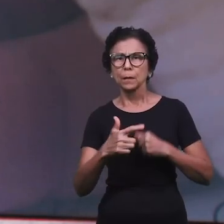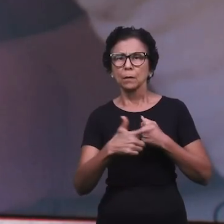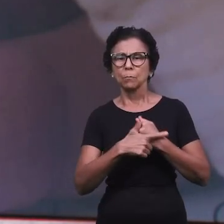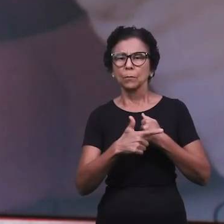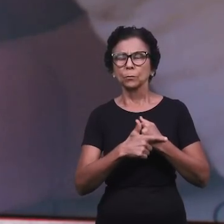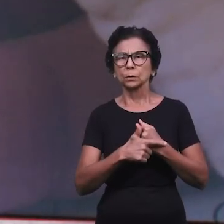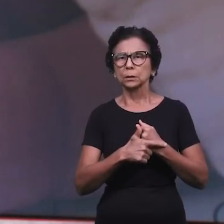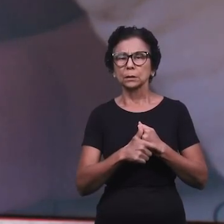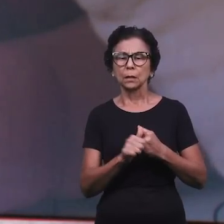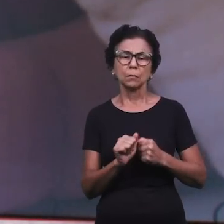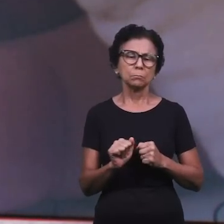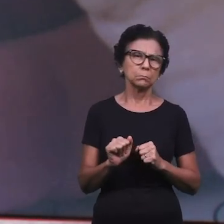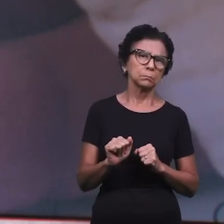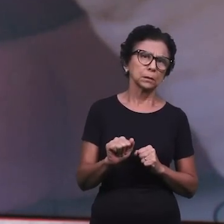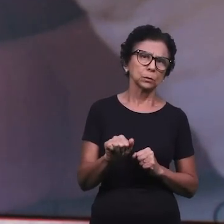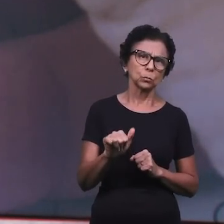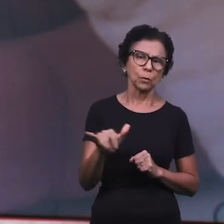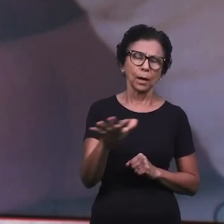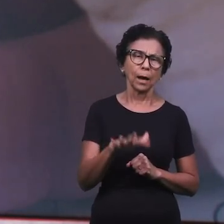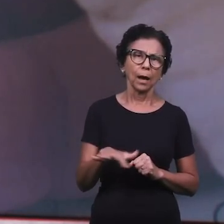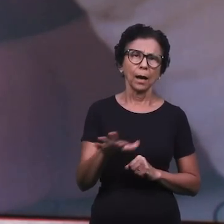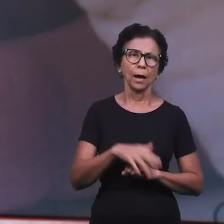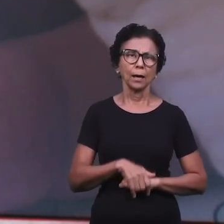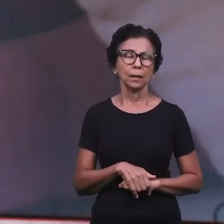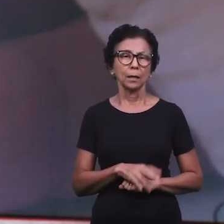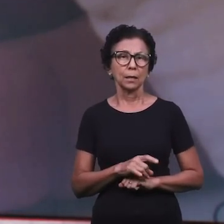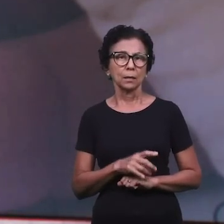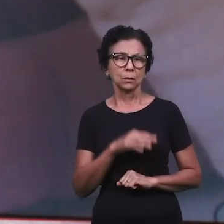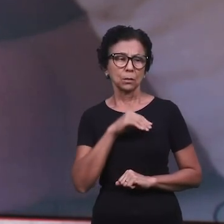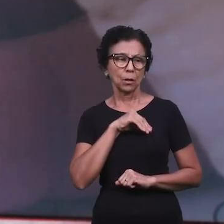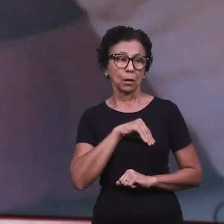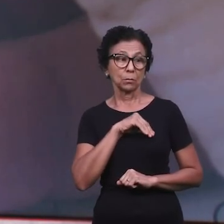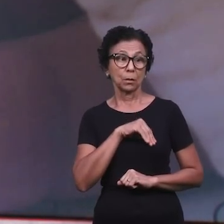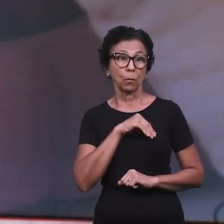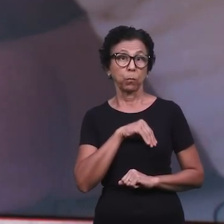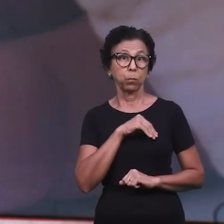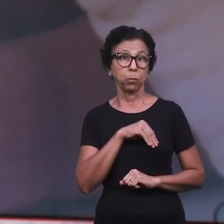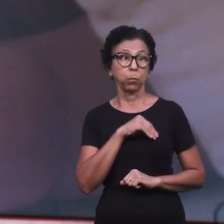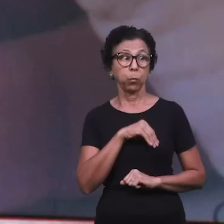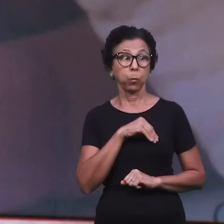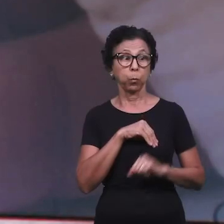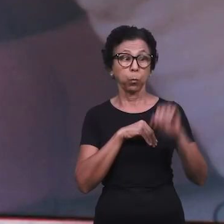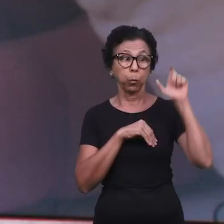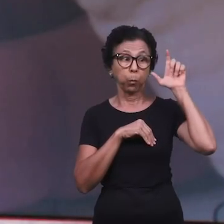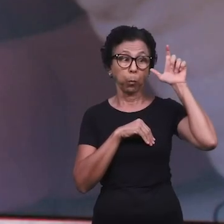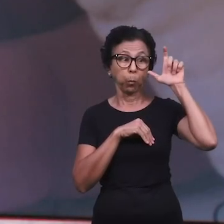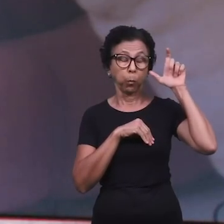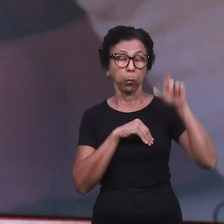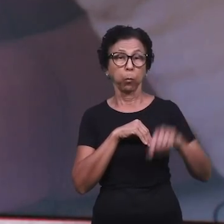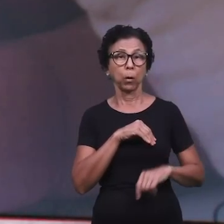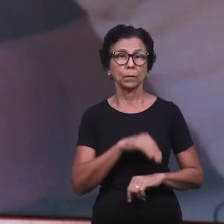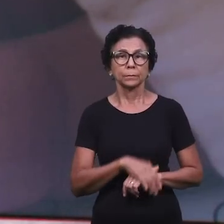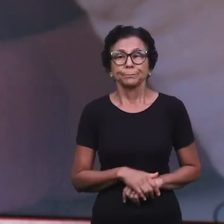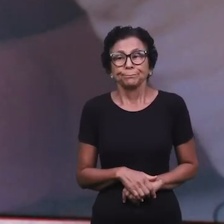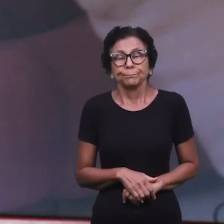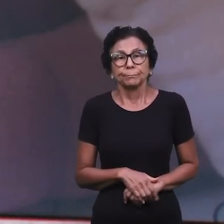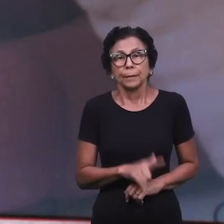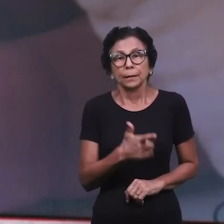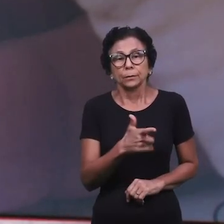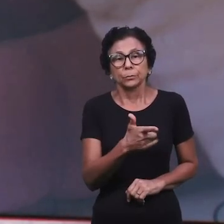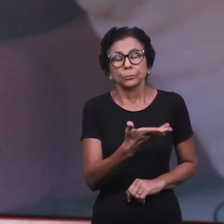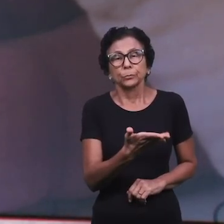é apenas olhar, às vezes, a remuneração, que muitas vezes as pessoas erram por isso também. Não tem aptidão com o